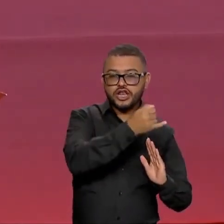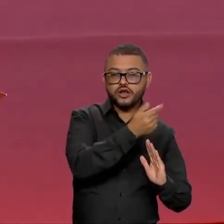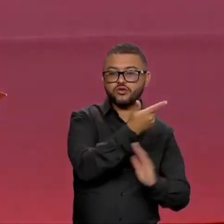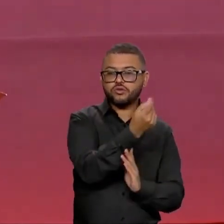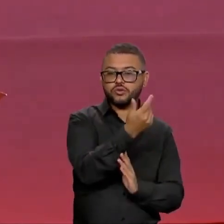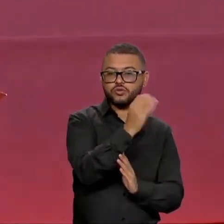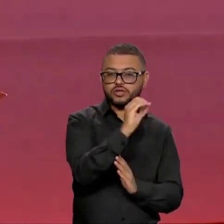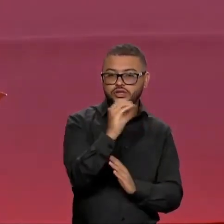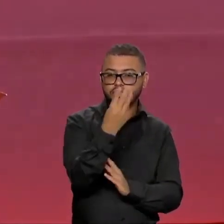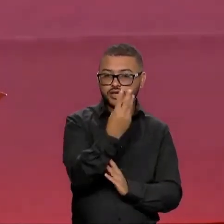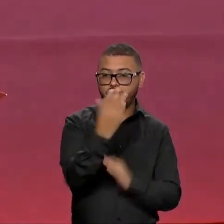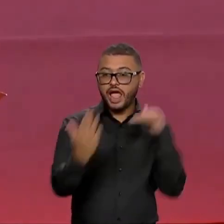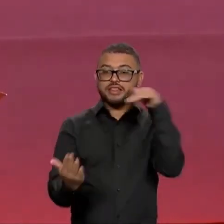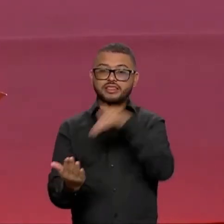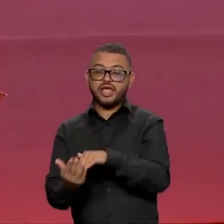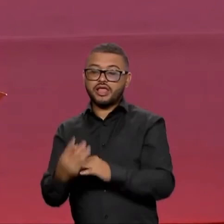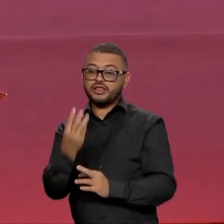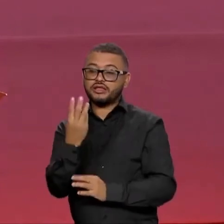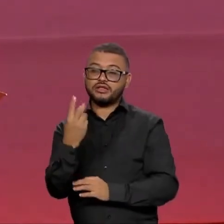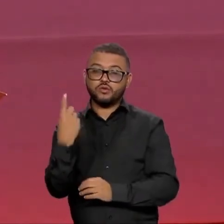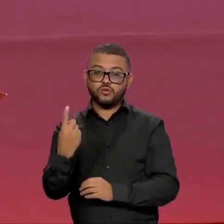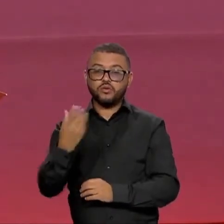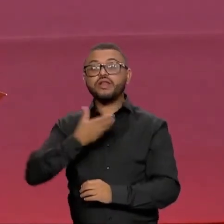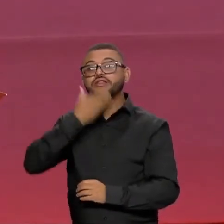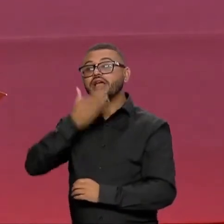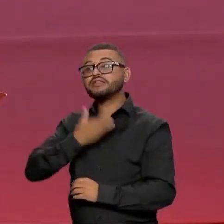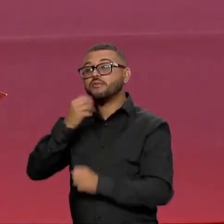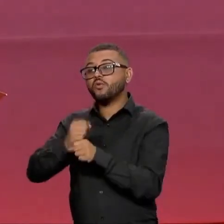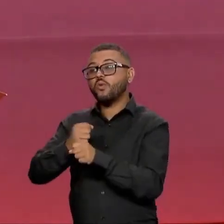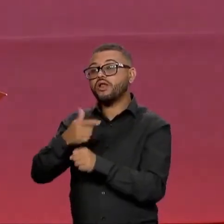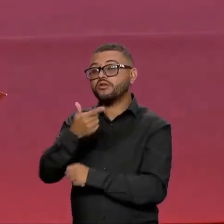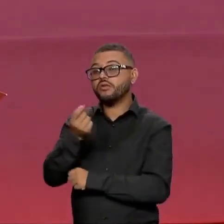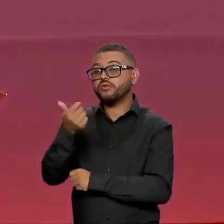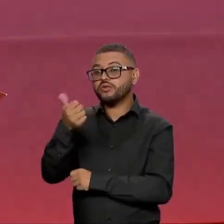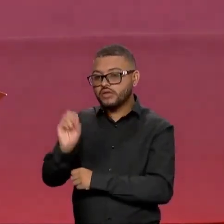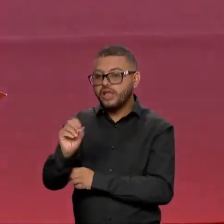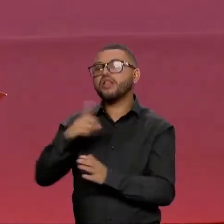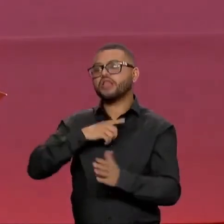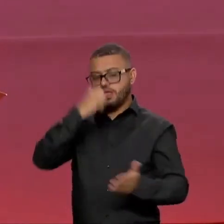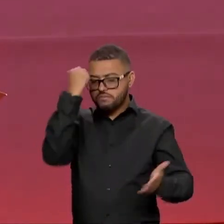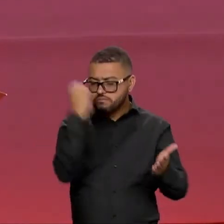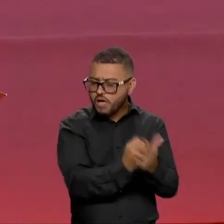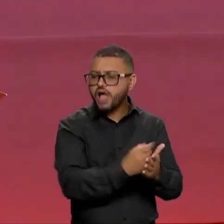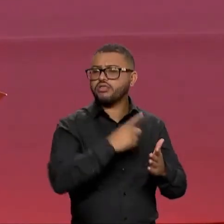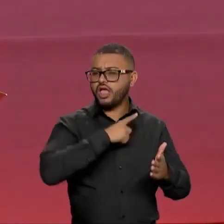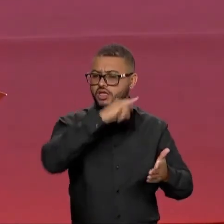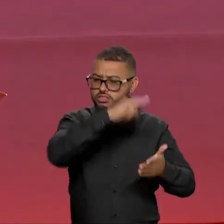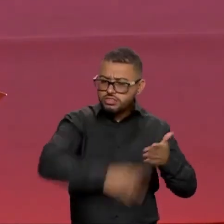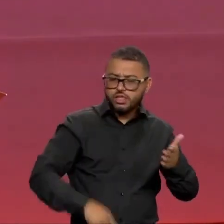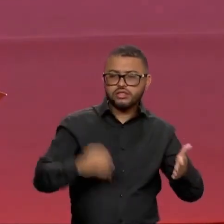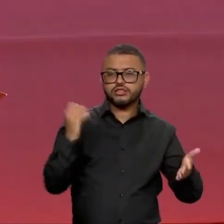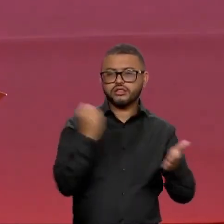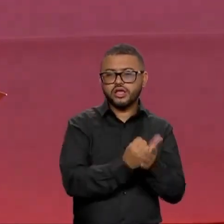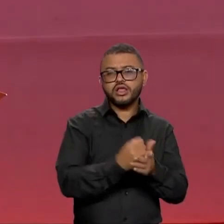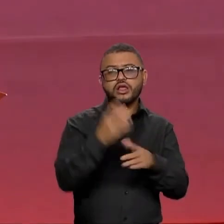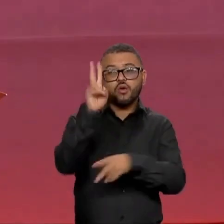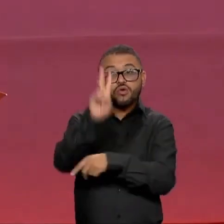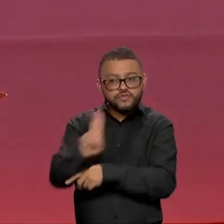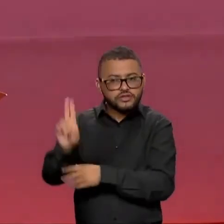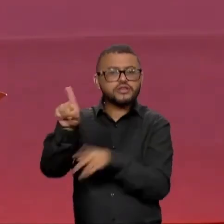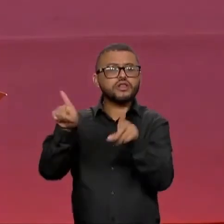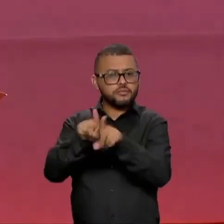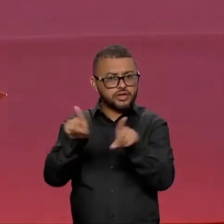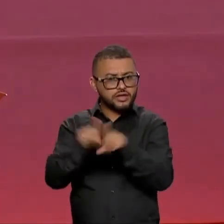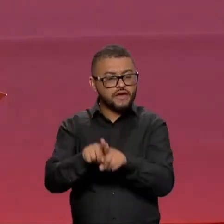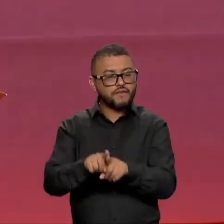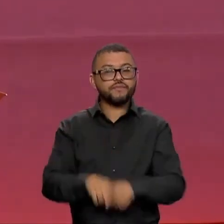2003 até o dia 31 de dezembro de 2010, está no cartório registrado e está na universidade.